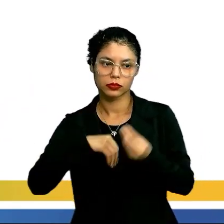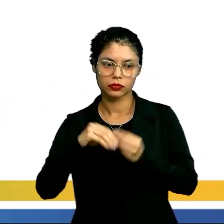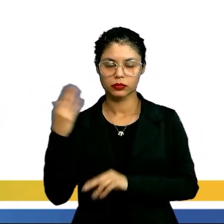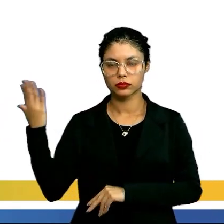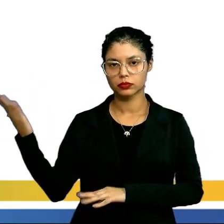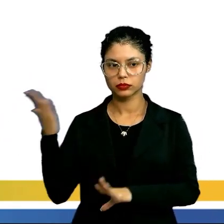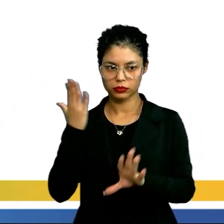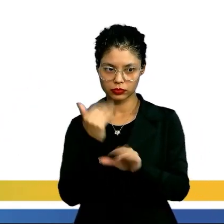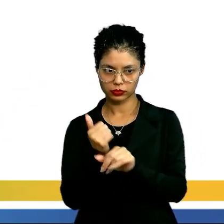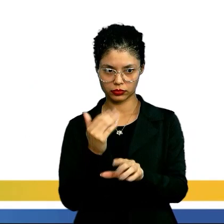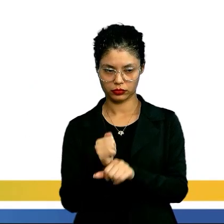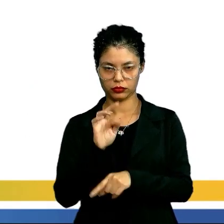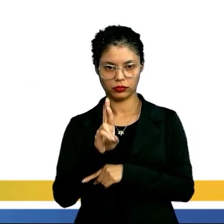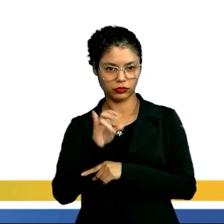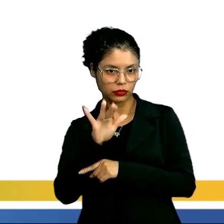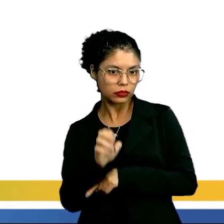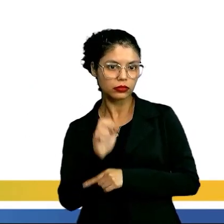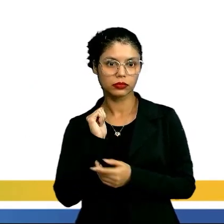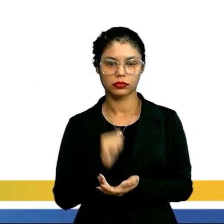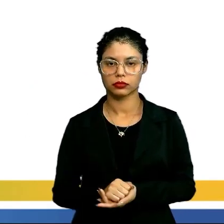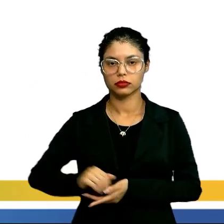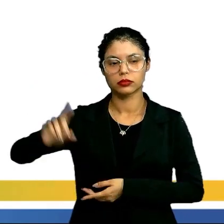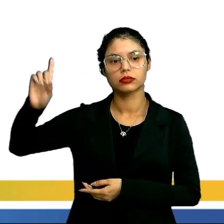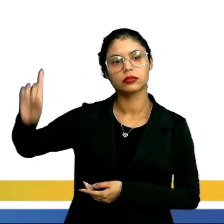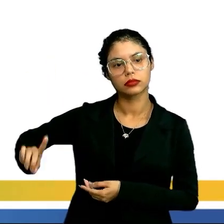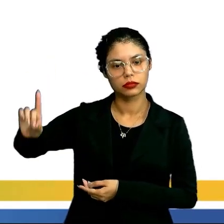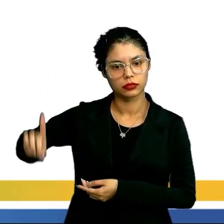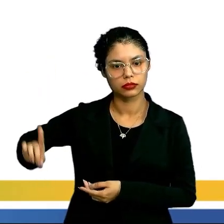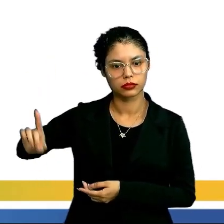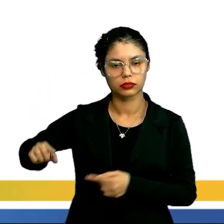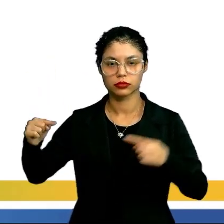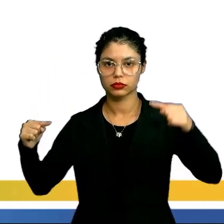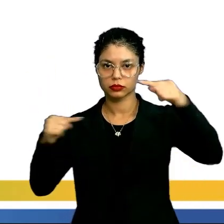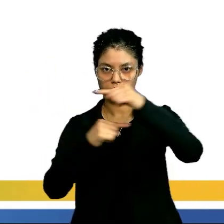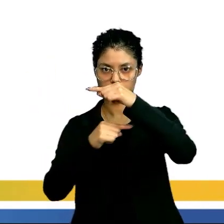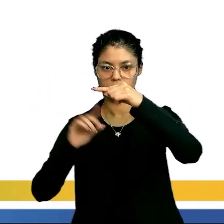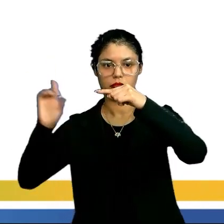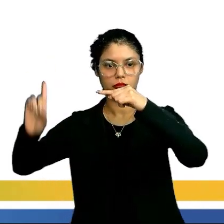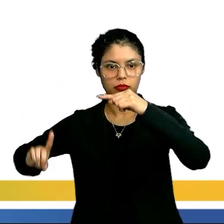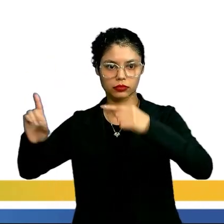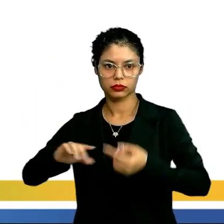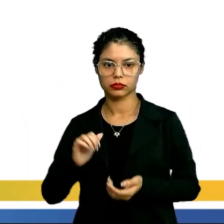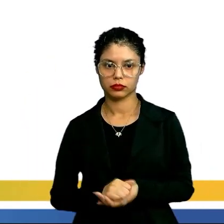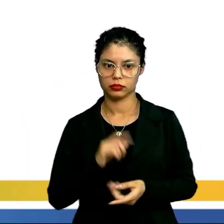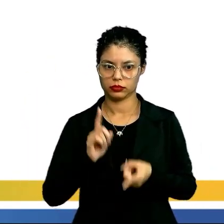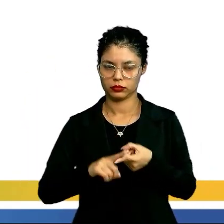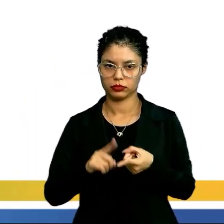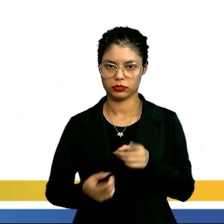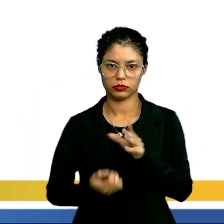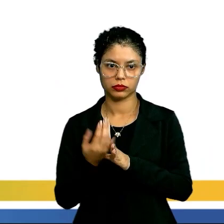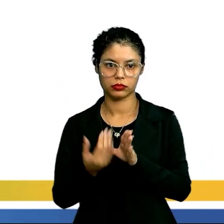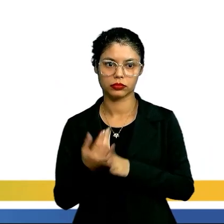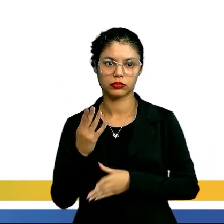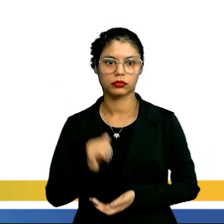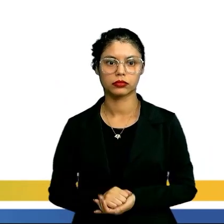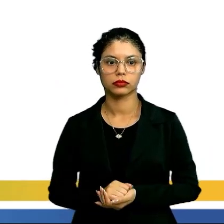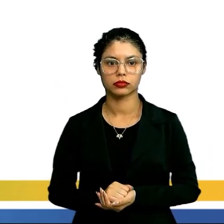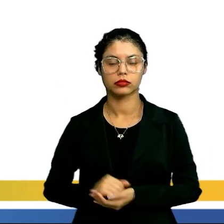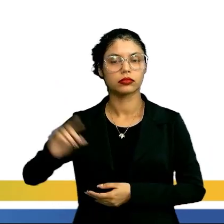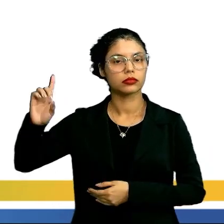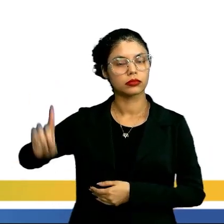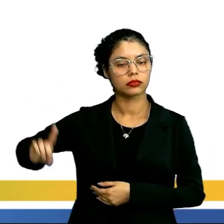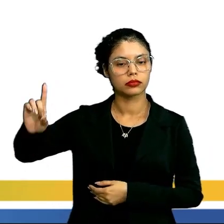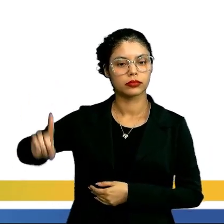caso, houve a adição de reagente. Se eu aumento o reagente, o equilíbrio ele é para a direita, porque na direita tem os produtos. Então, a adição de